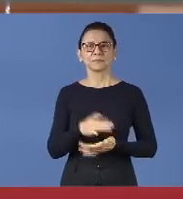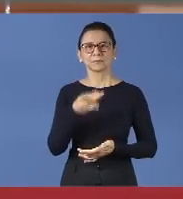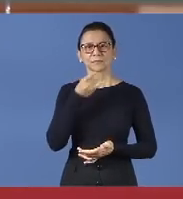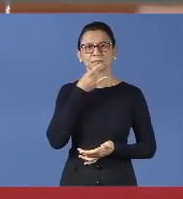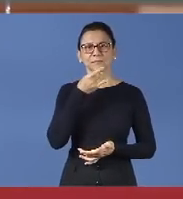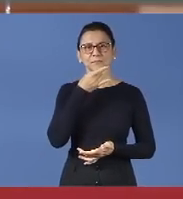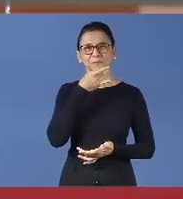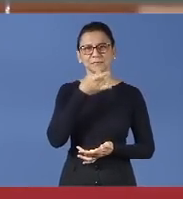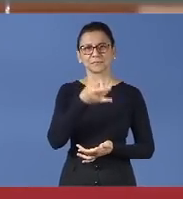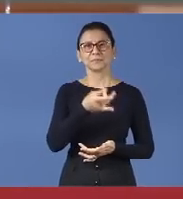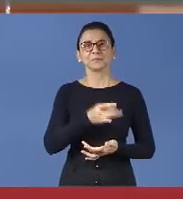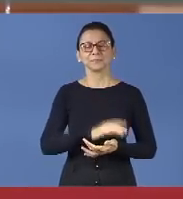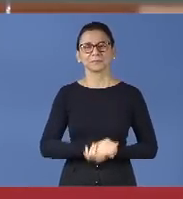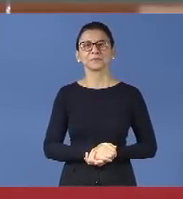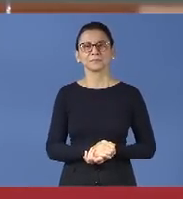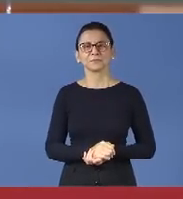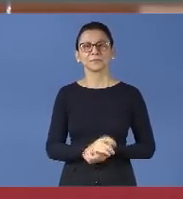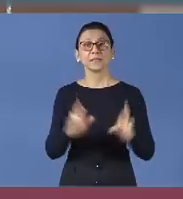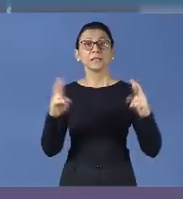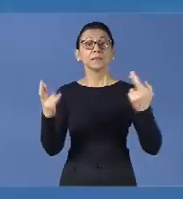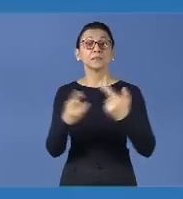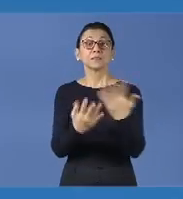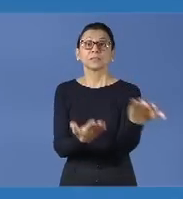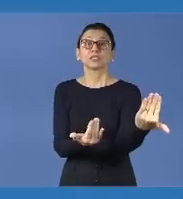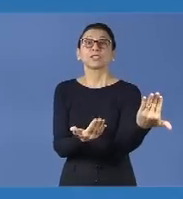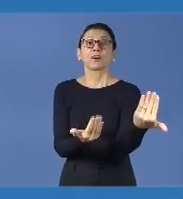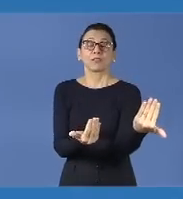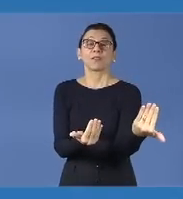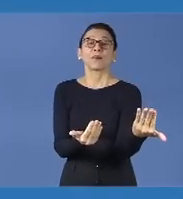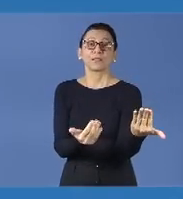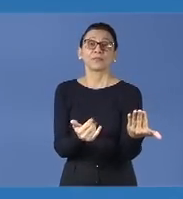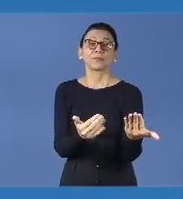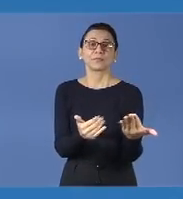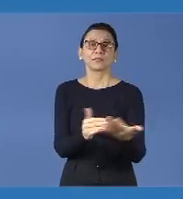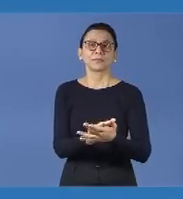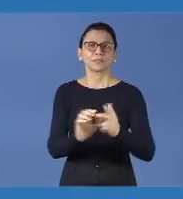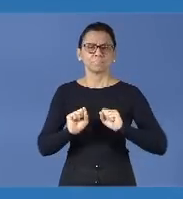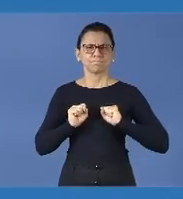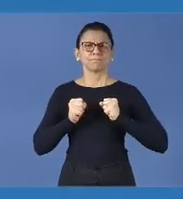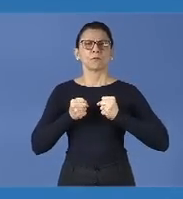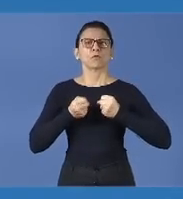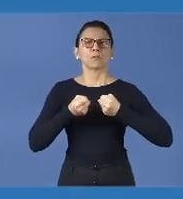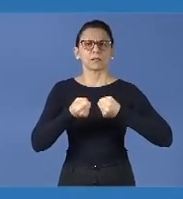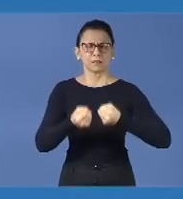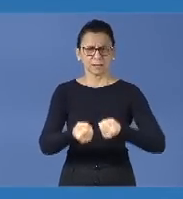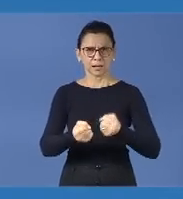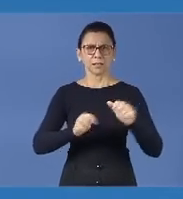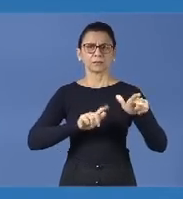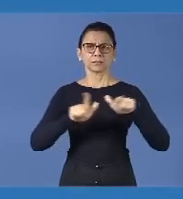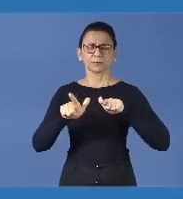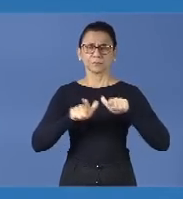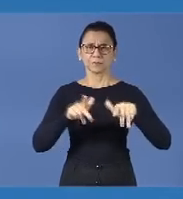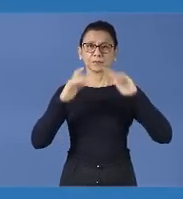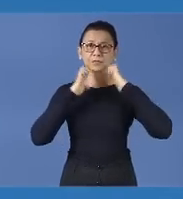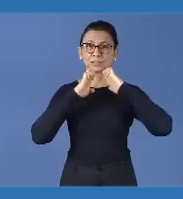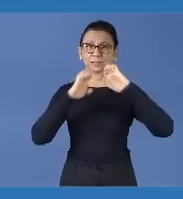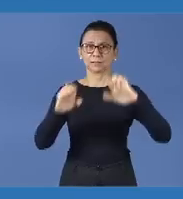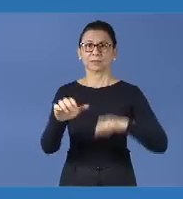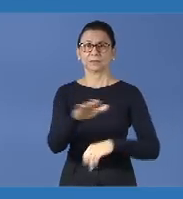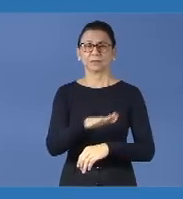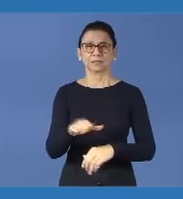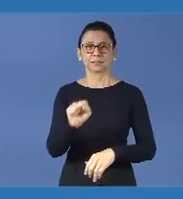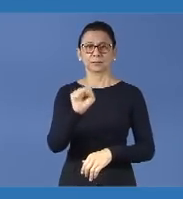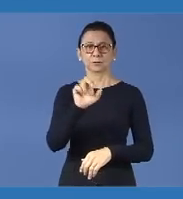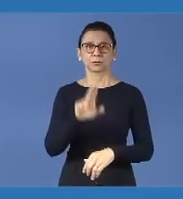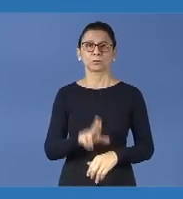Itapemirim, uma reunião dos nossos jovens daquela região, que estão bastante empenhados no trabalho de evangelização daquela região do sul